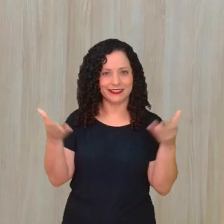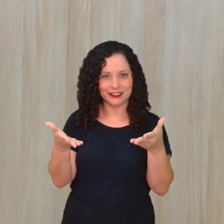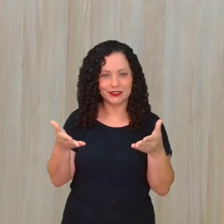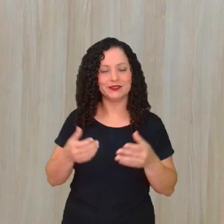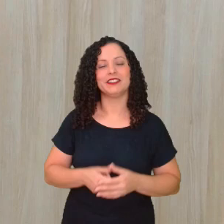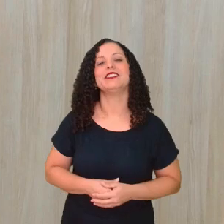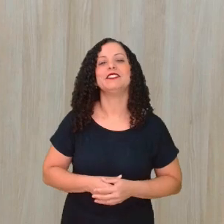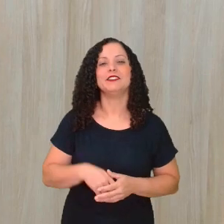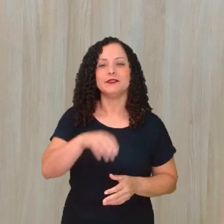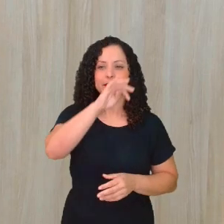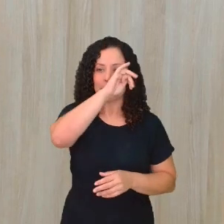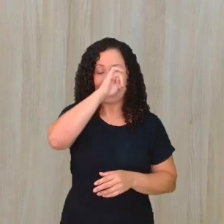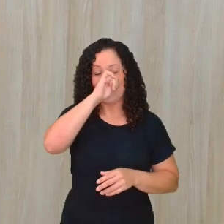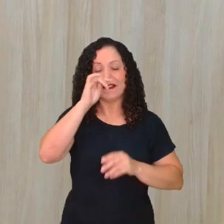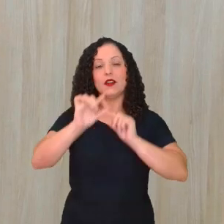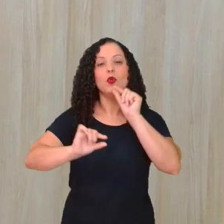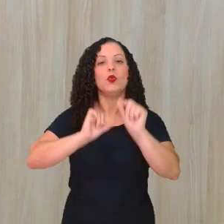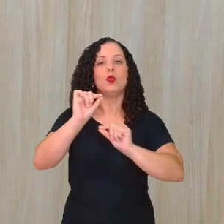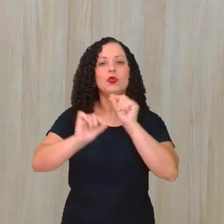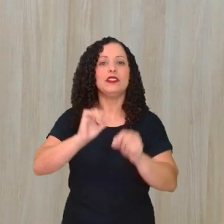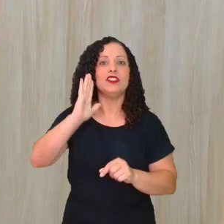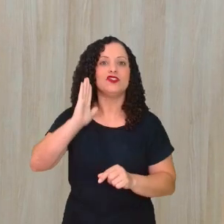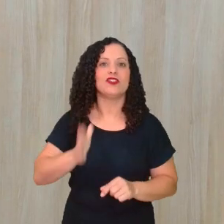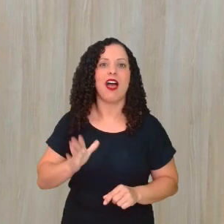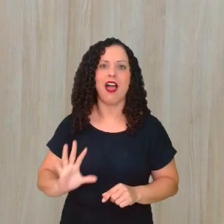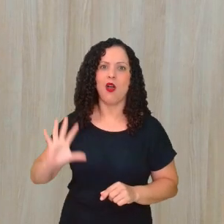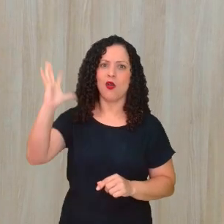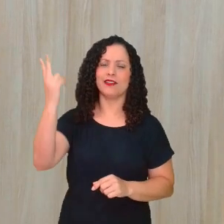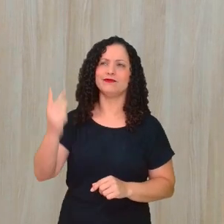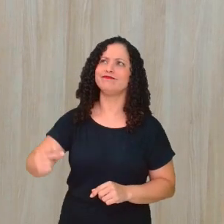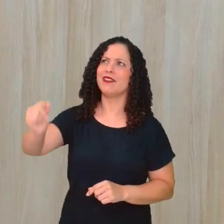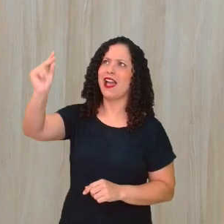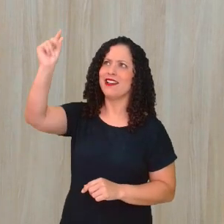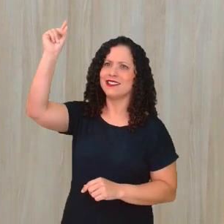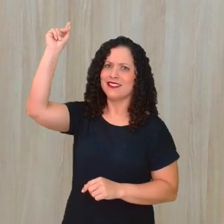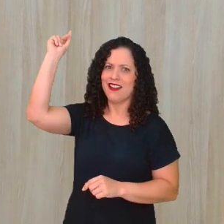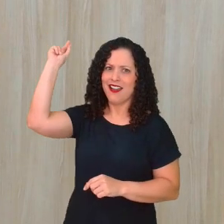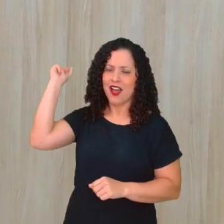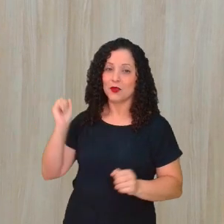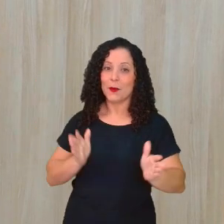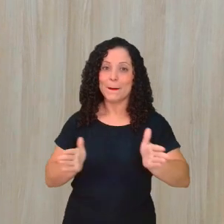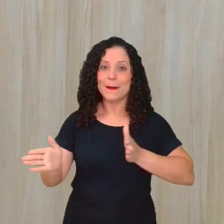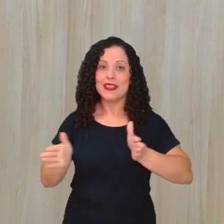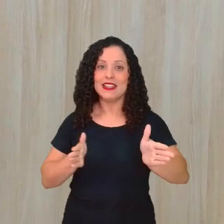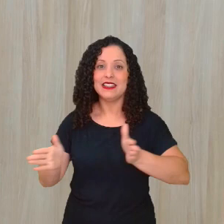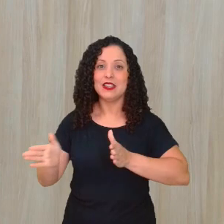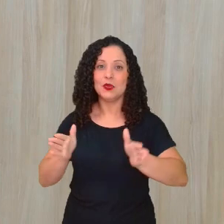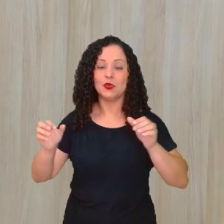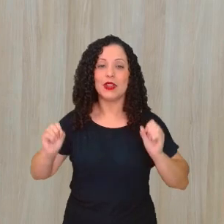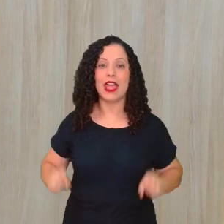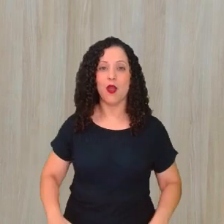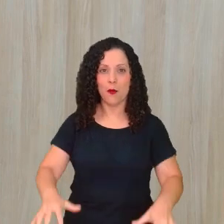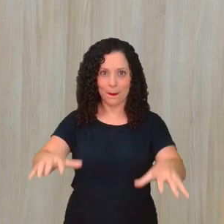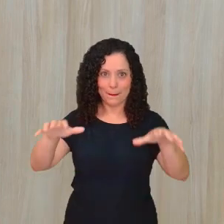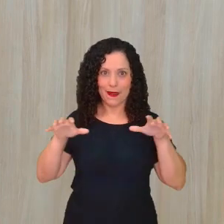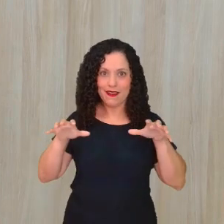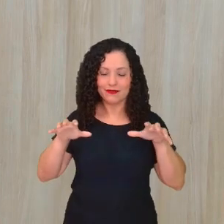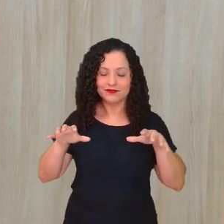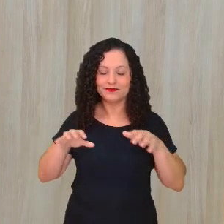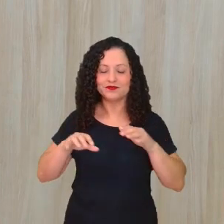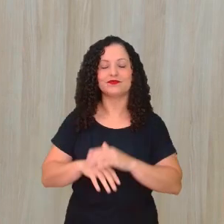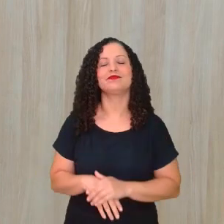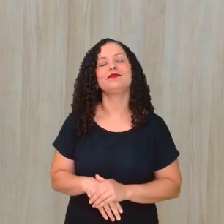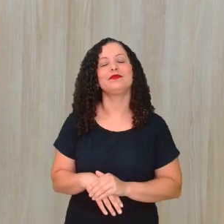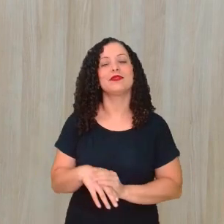que já surgiu desde o período ali imperial, né? A gente está falando também de período imperial, do Brasil imperial, e